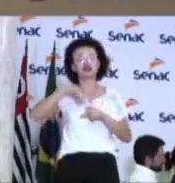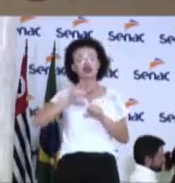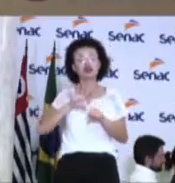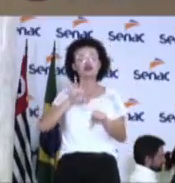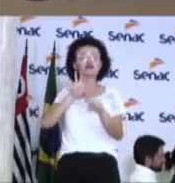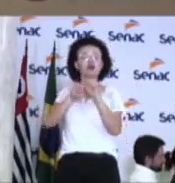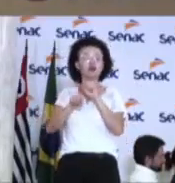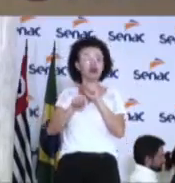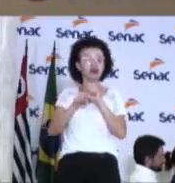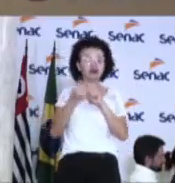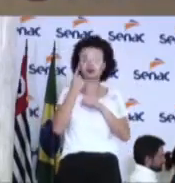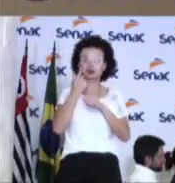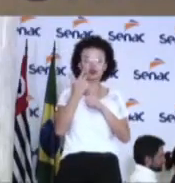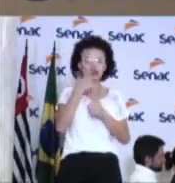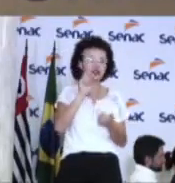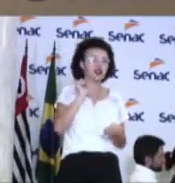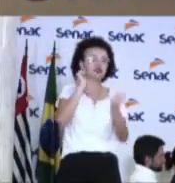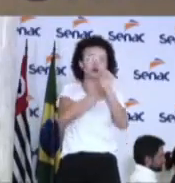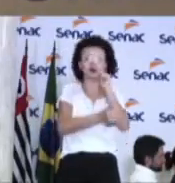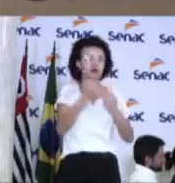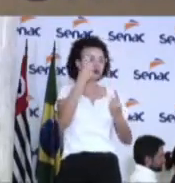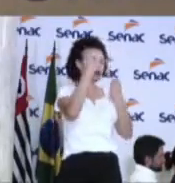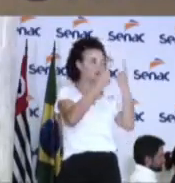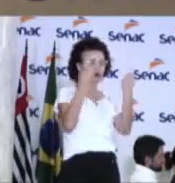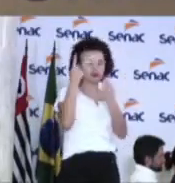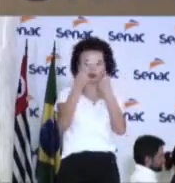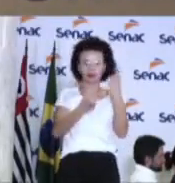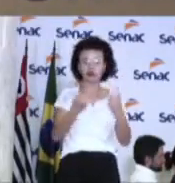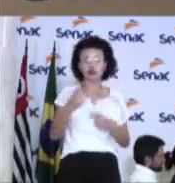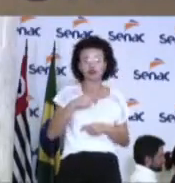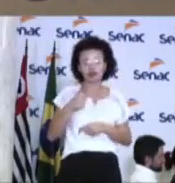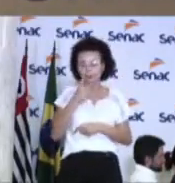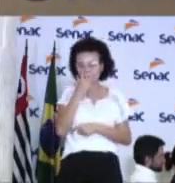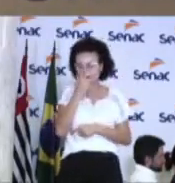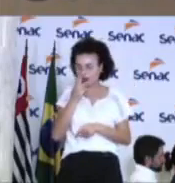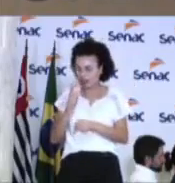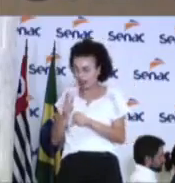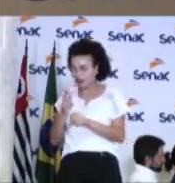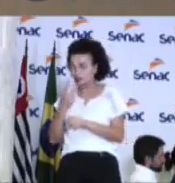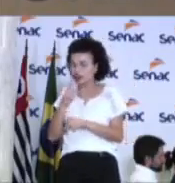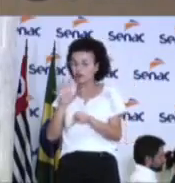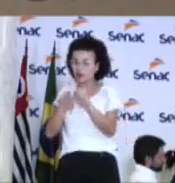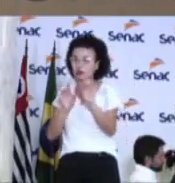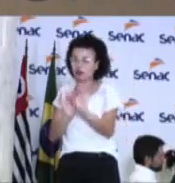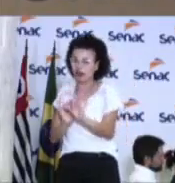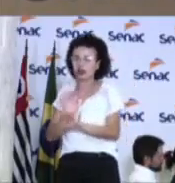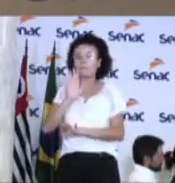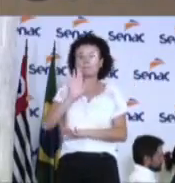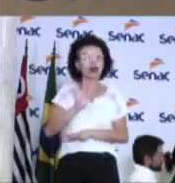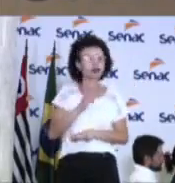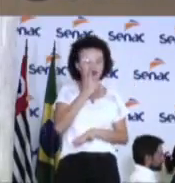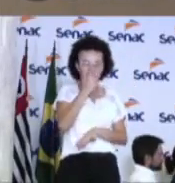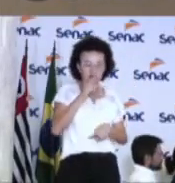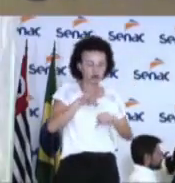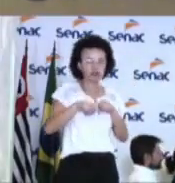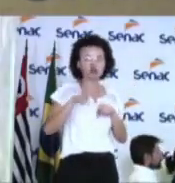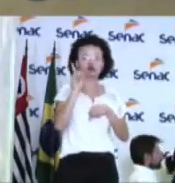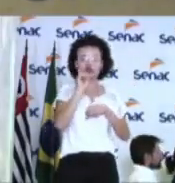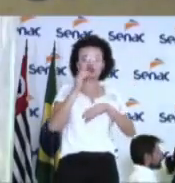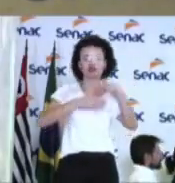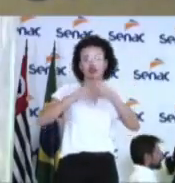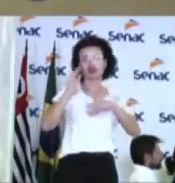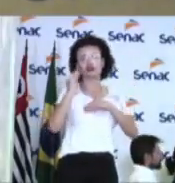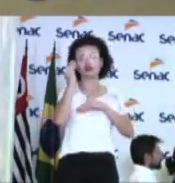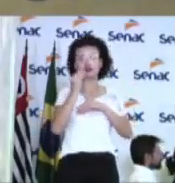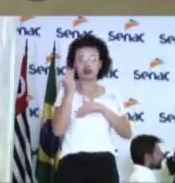a ser atletas da criação. A gente não tem a formação técnica. E aí é uma coisa que a gente... É uma